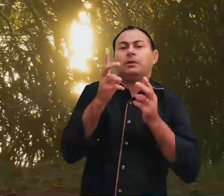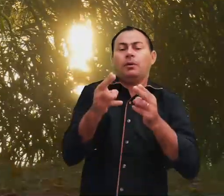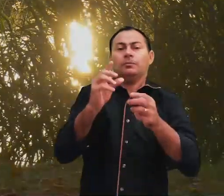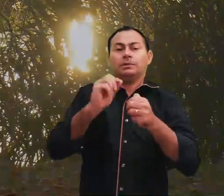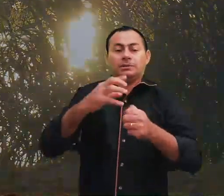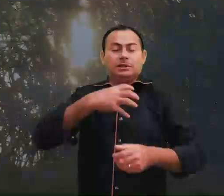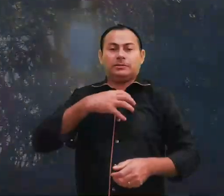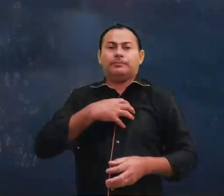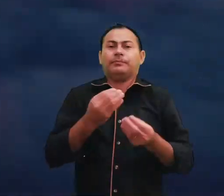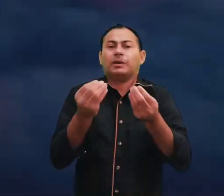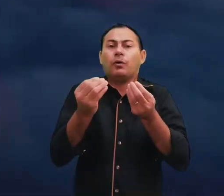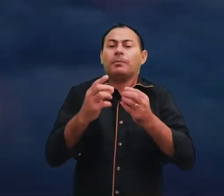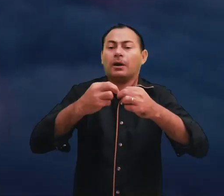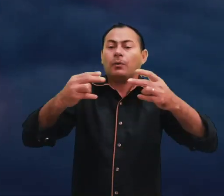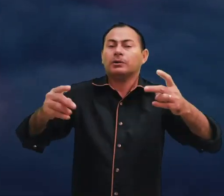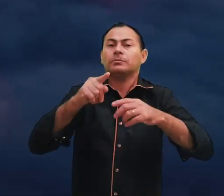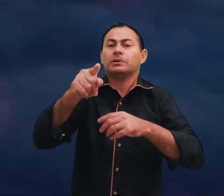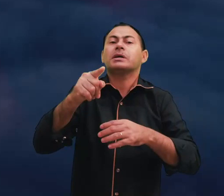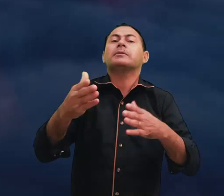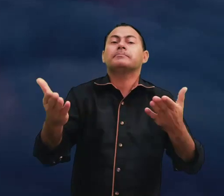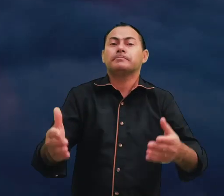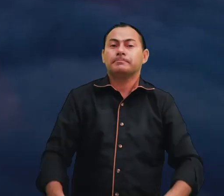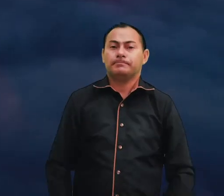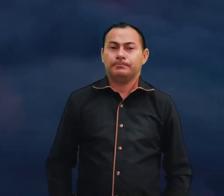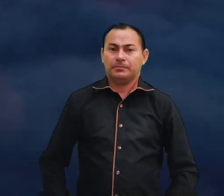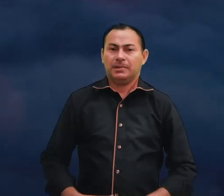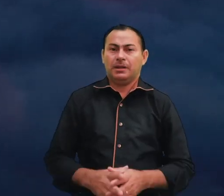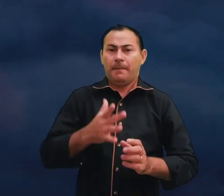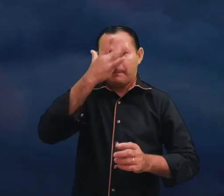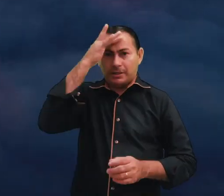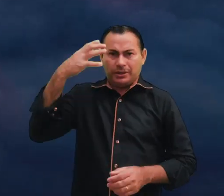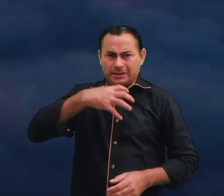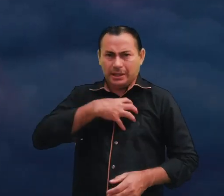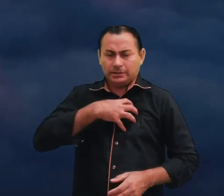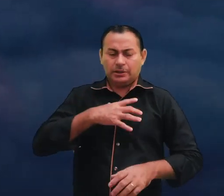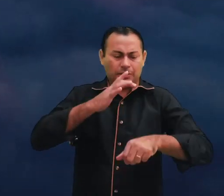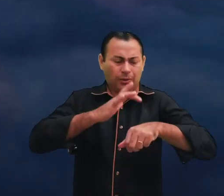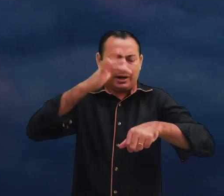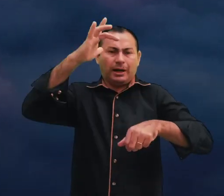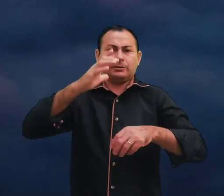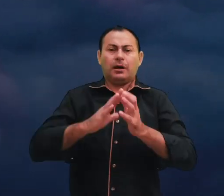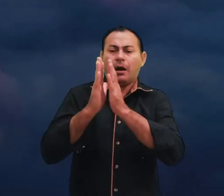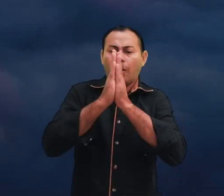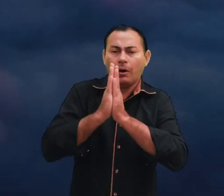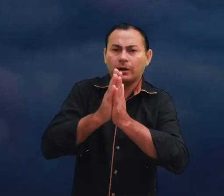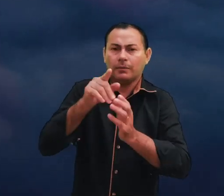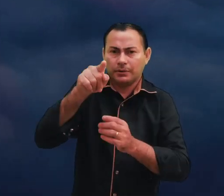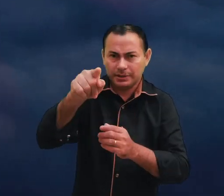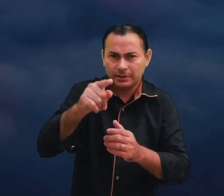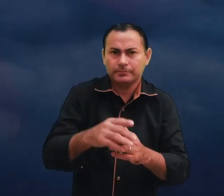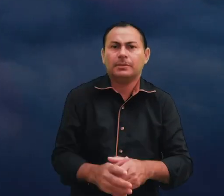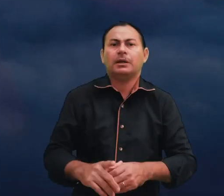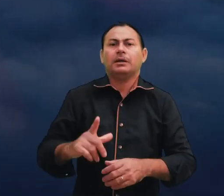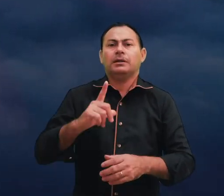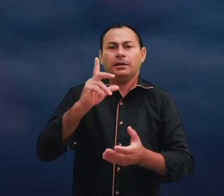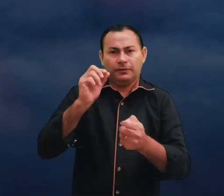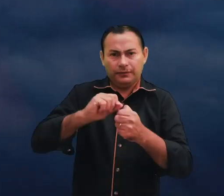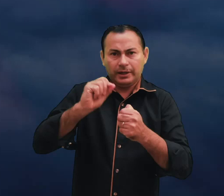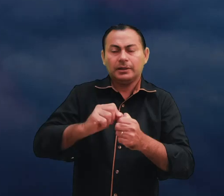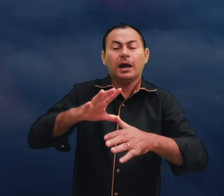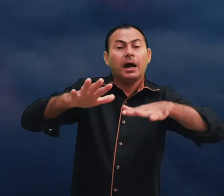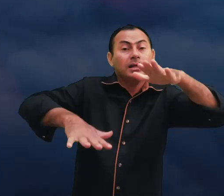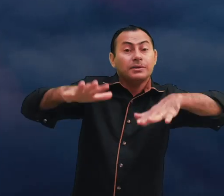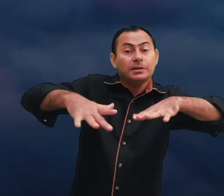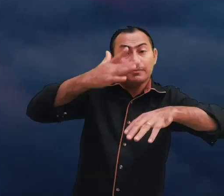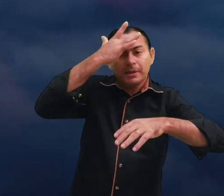você se sente e como estão as coisas com você. Essa pessoa se sentirá tocada a orar por você. Tenho feito isso e